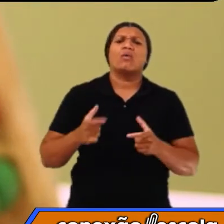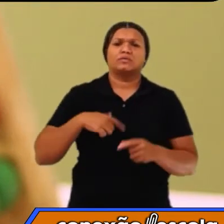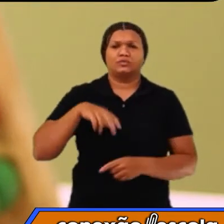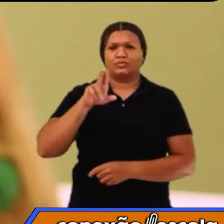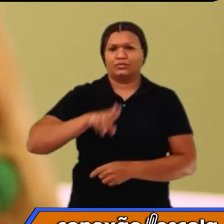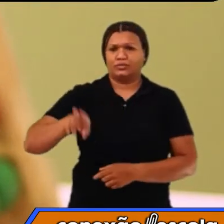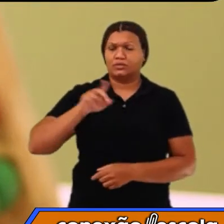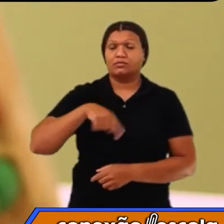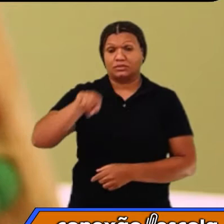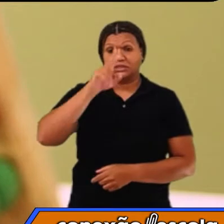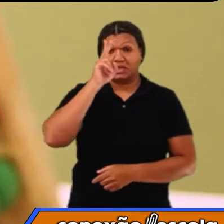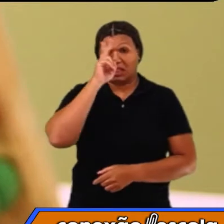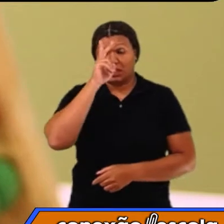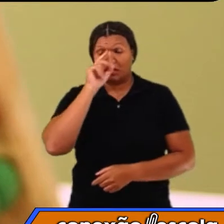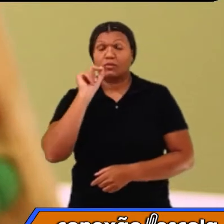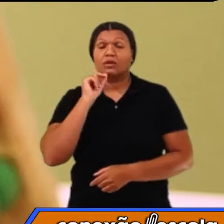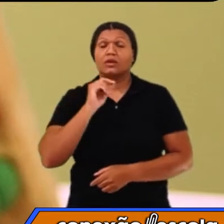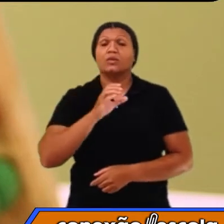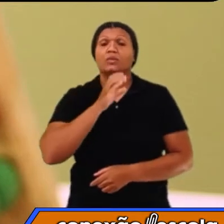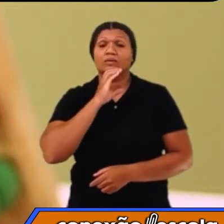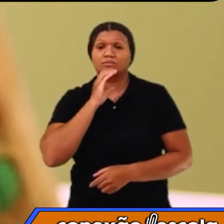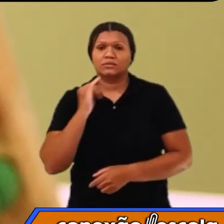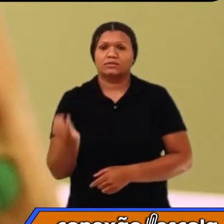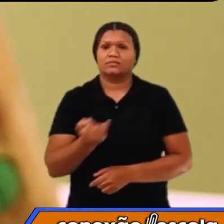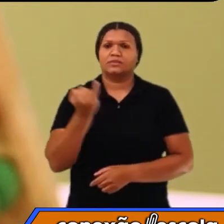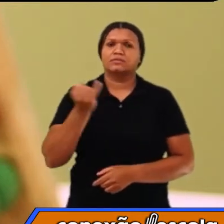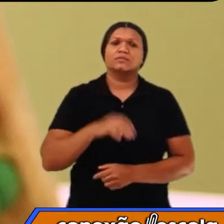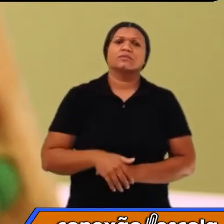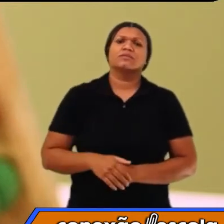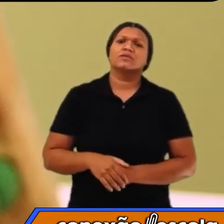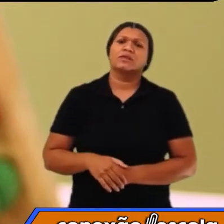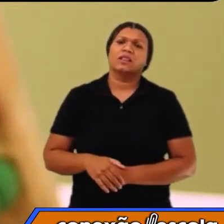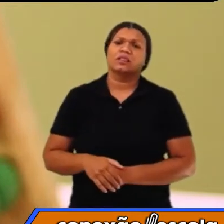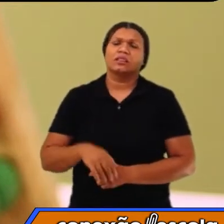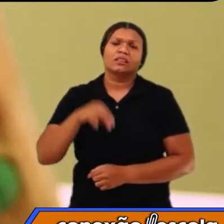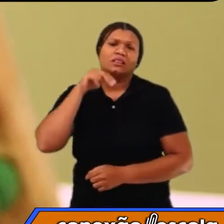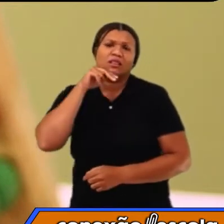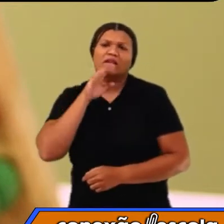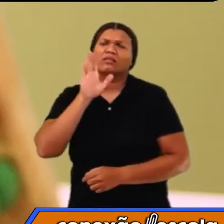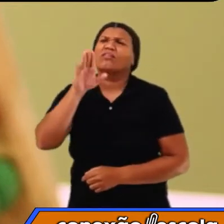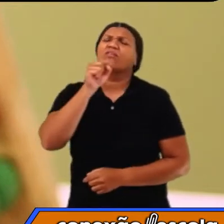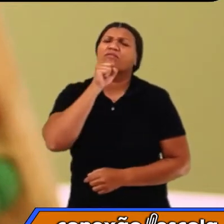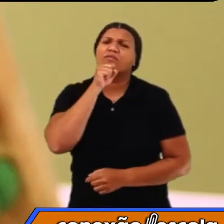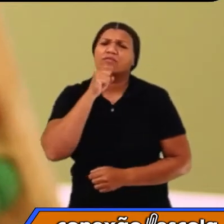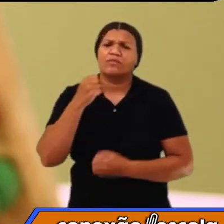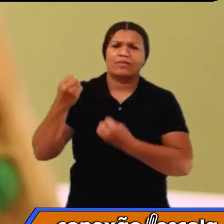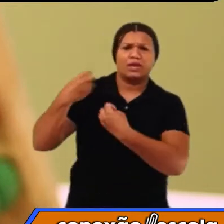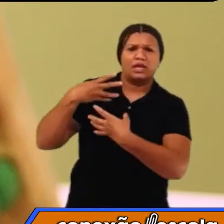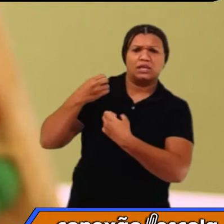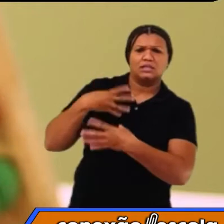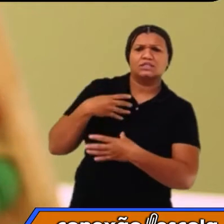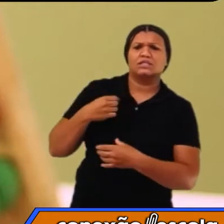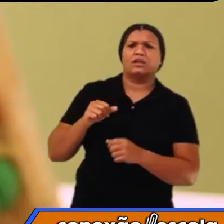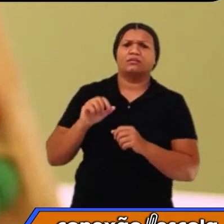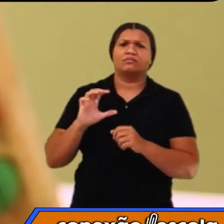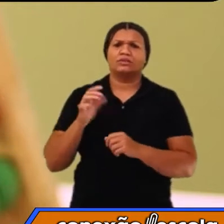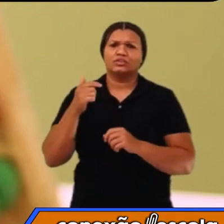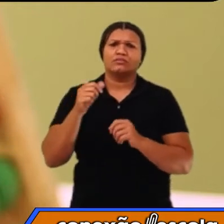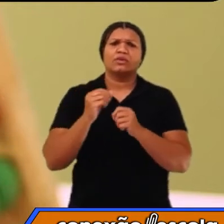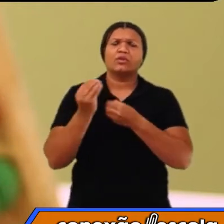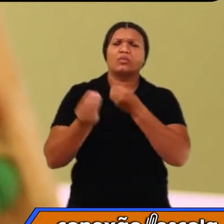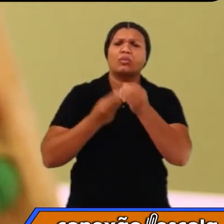lembre que o conhecimento é importante vai que o seu netinho pede por favor me ensina resolver potência com expoente negativo